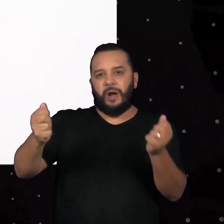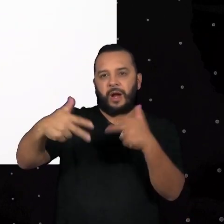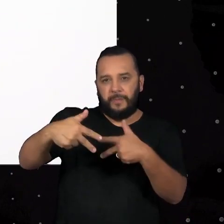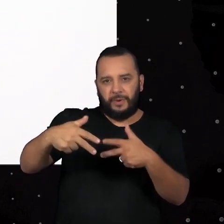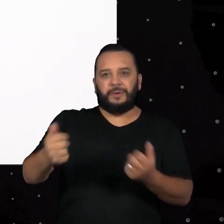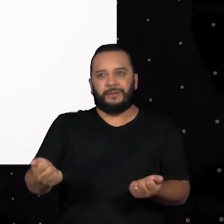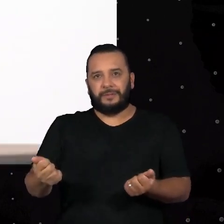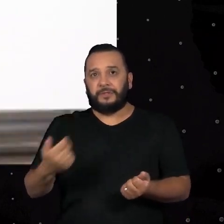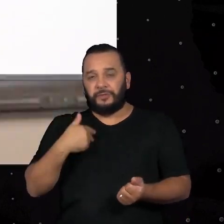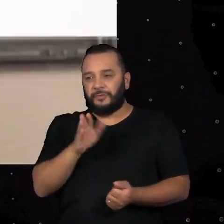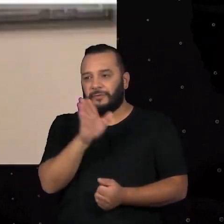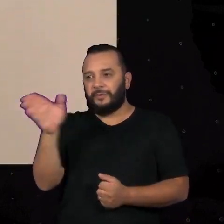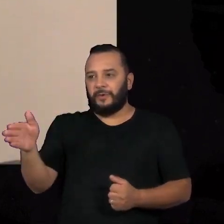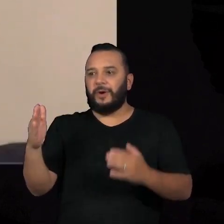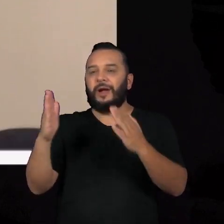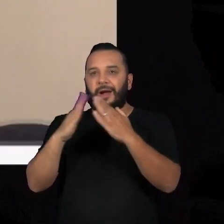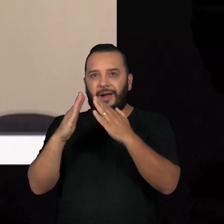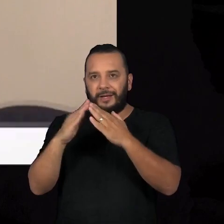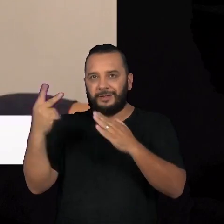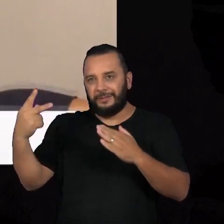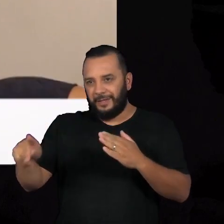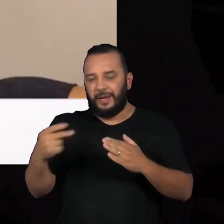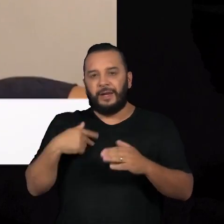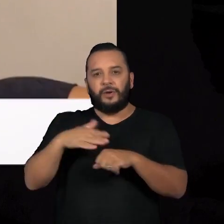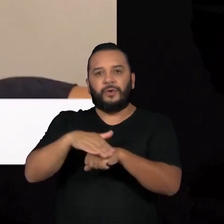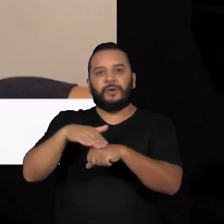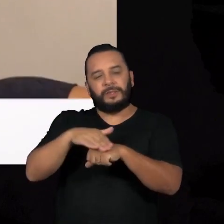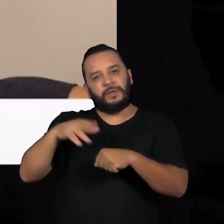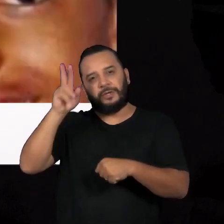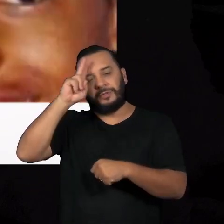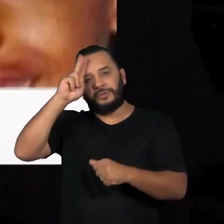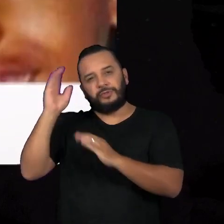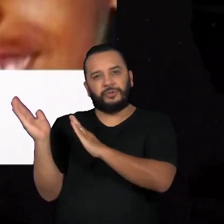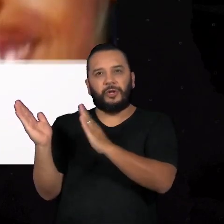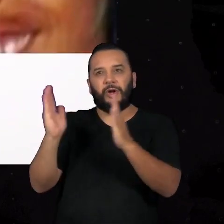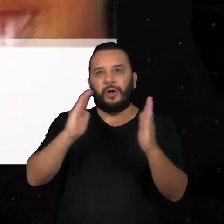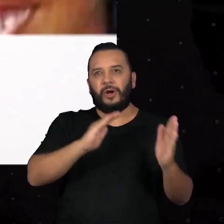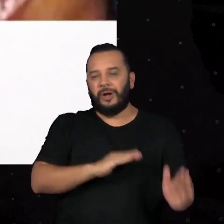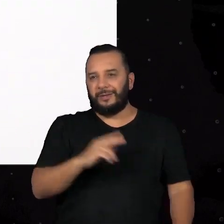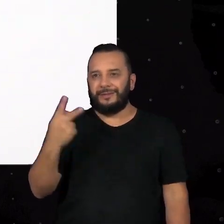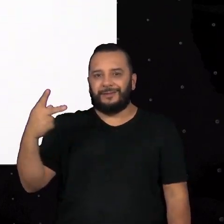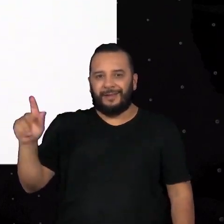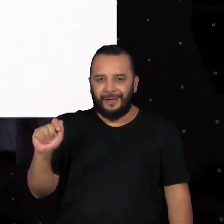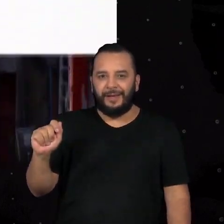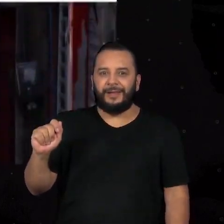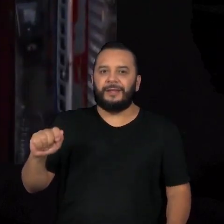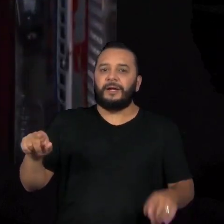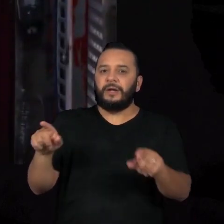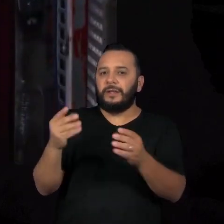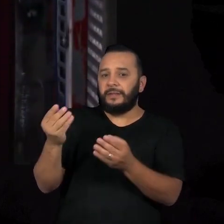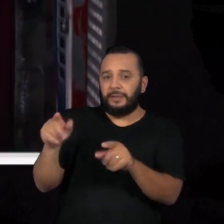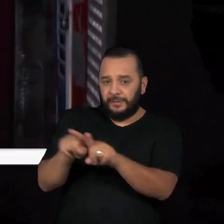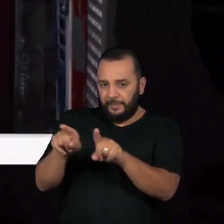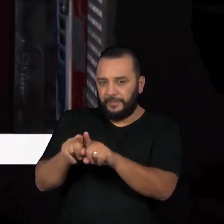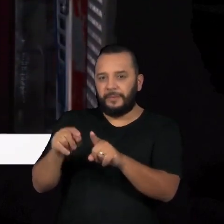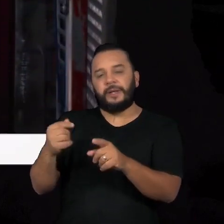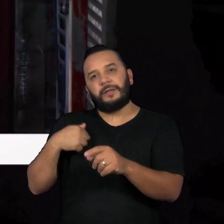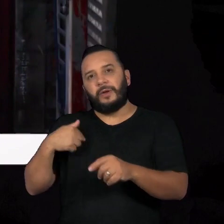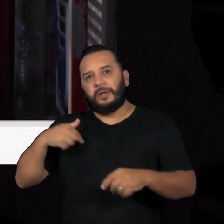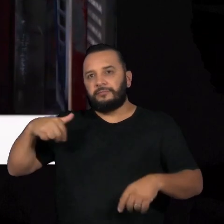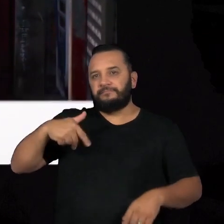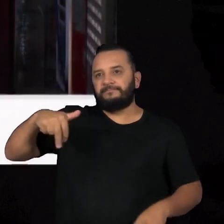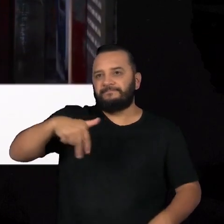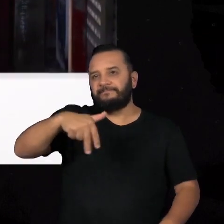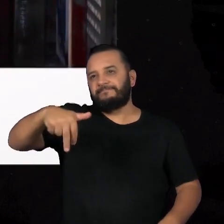dela, conversou sobre a história dela e caminhou com ela entre a favela ali que ela